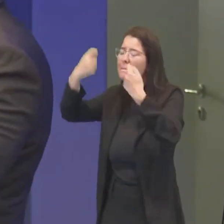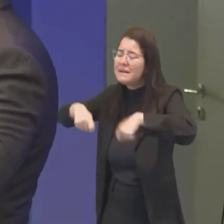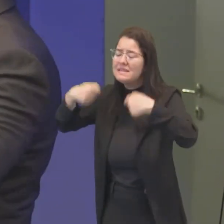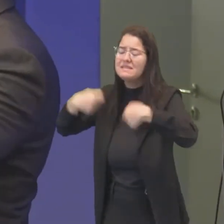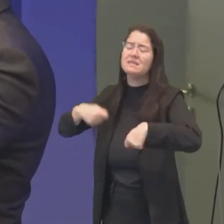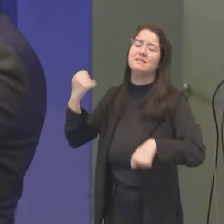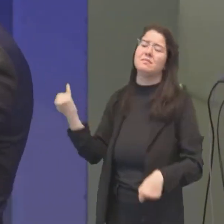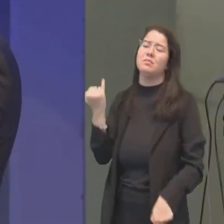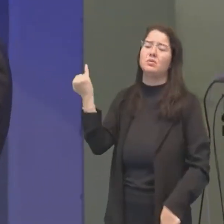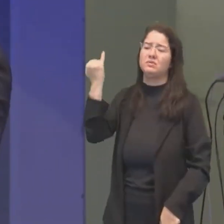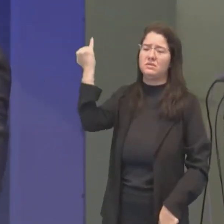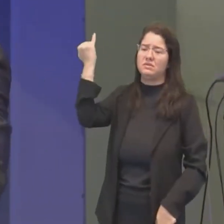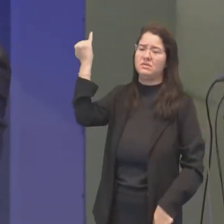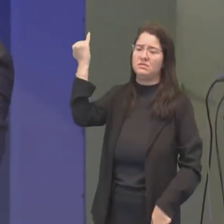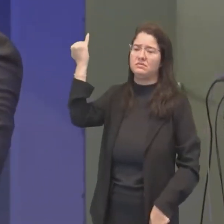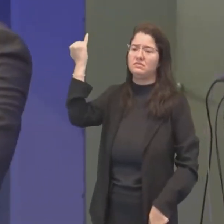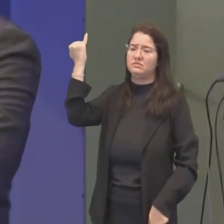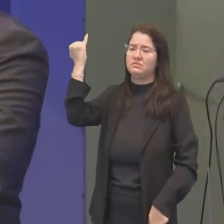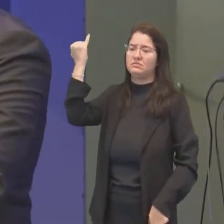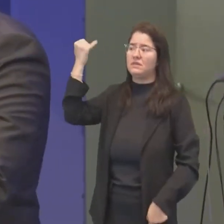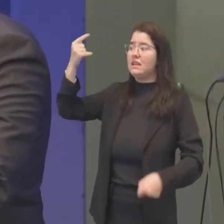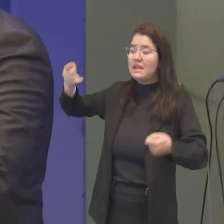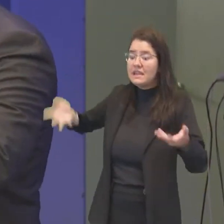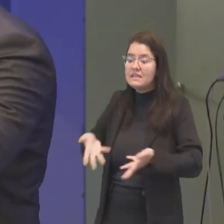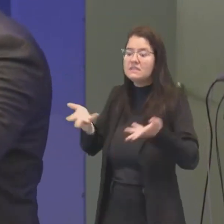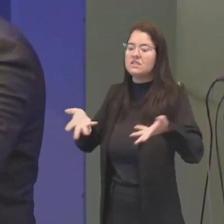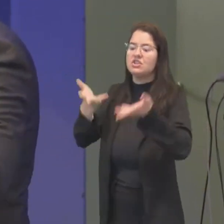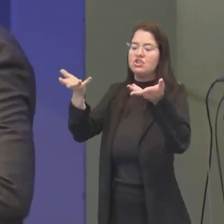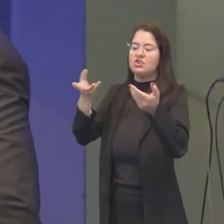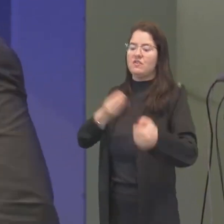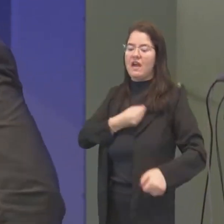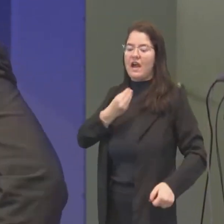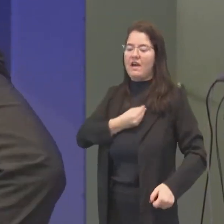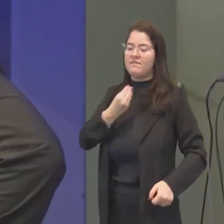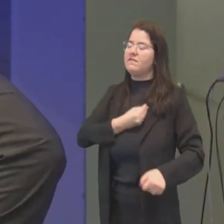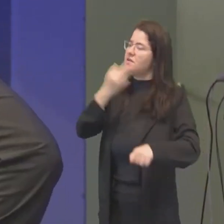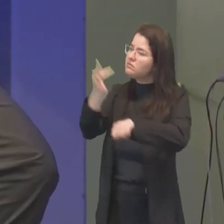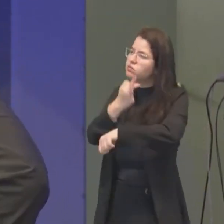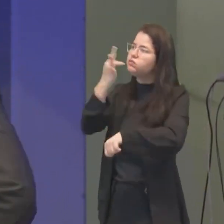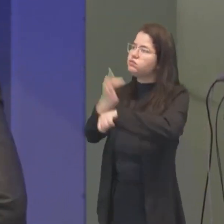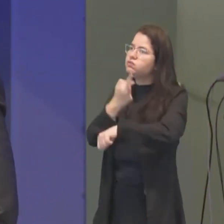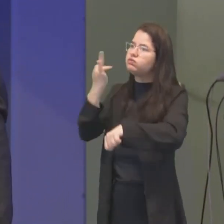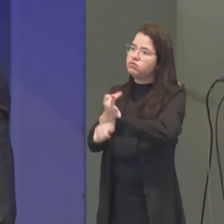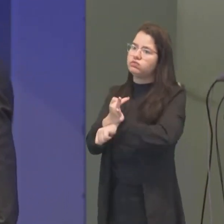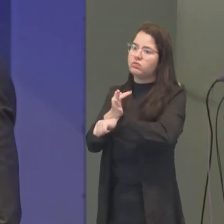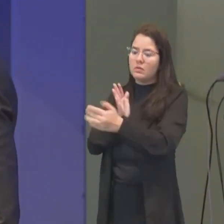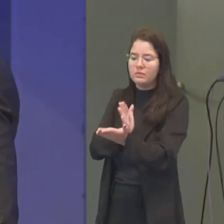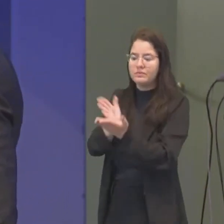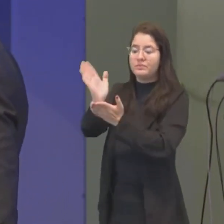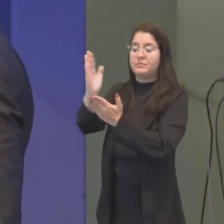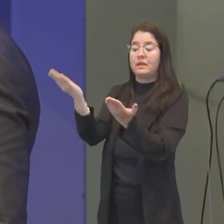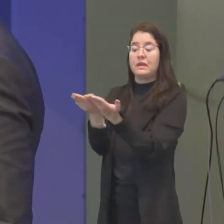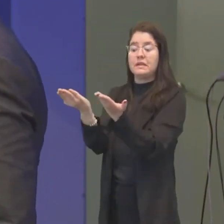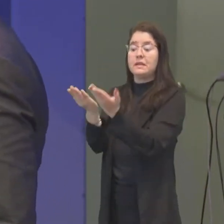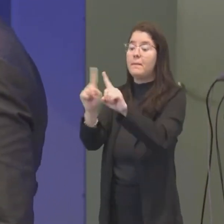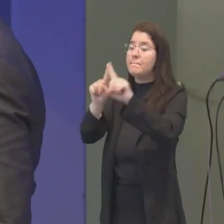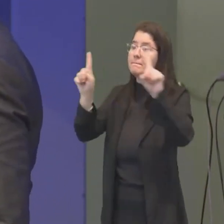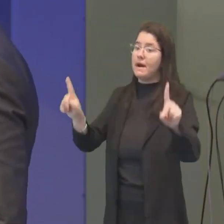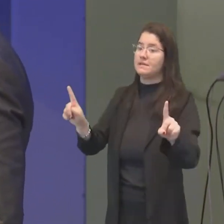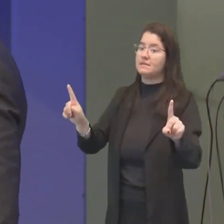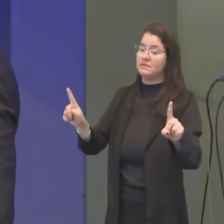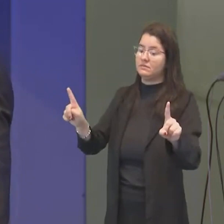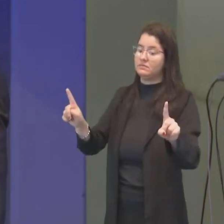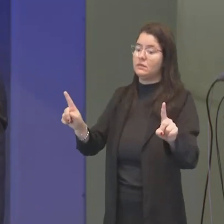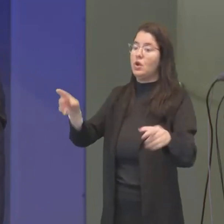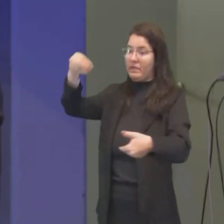isto nos incentiva a viver e a perseverar em nossa trajetória cristã. No entanto, nós